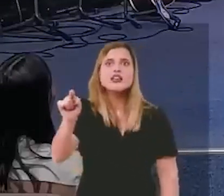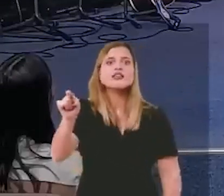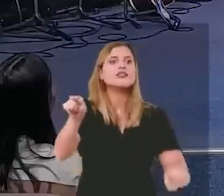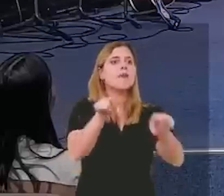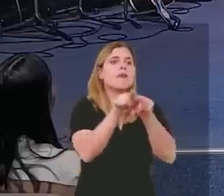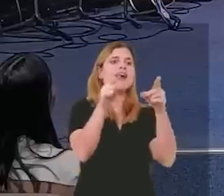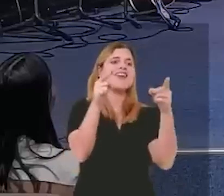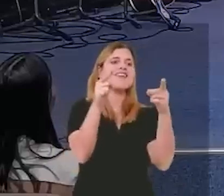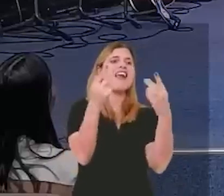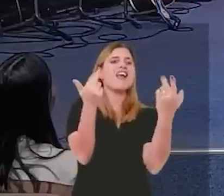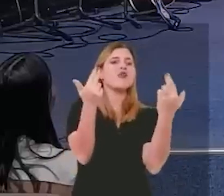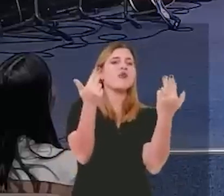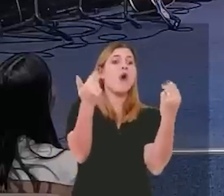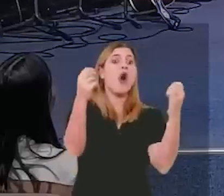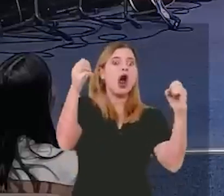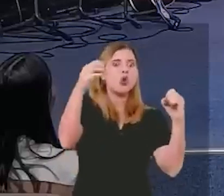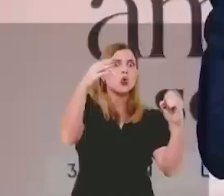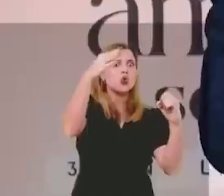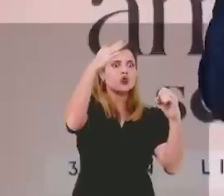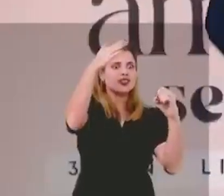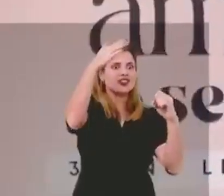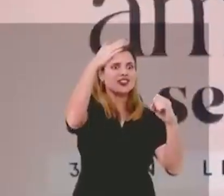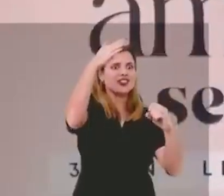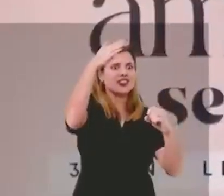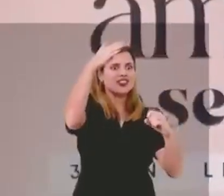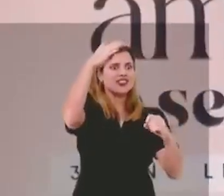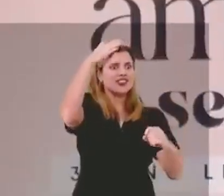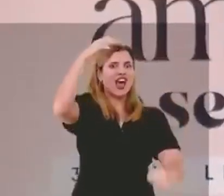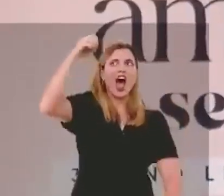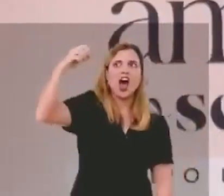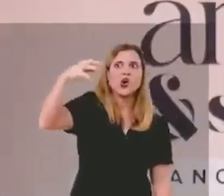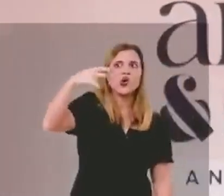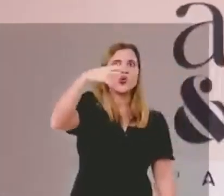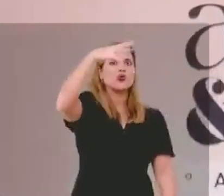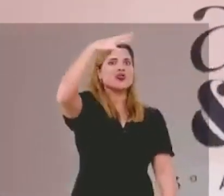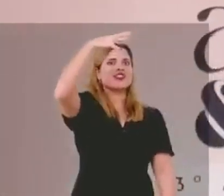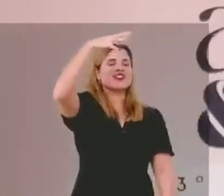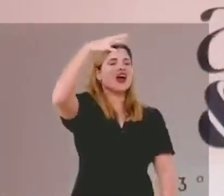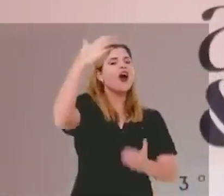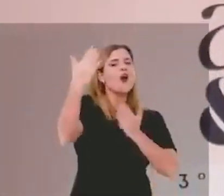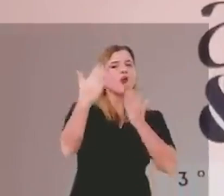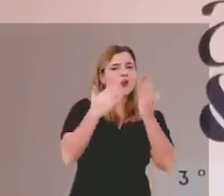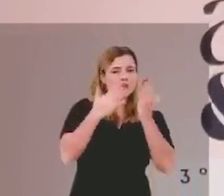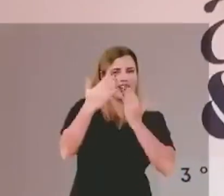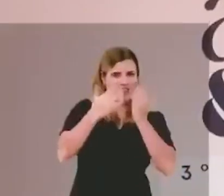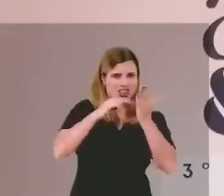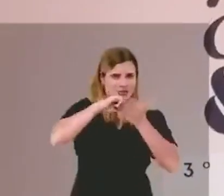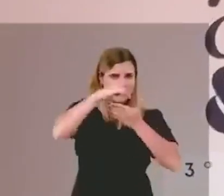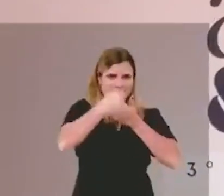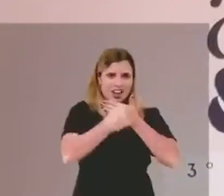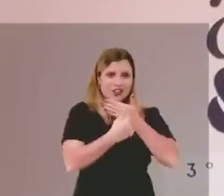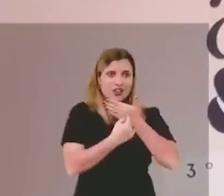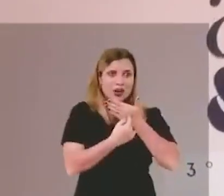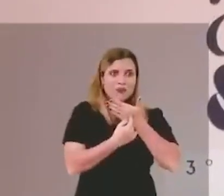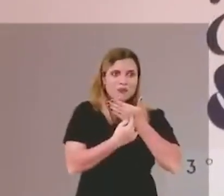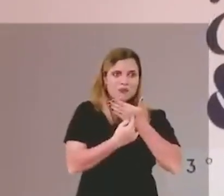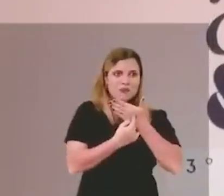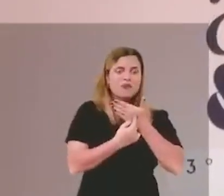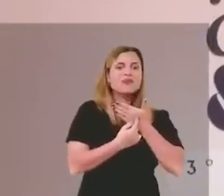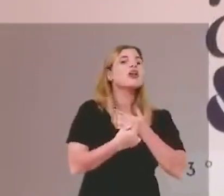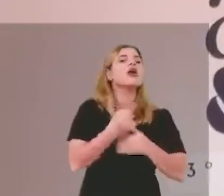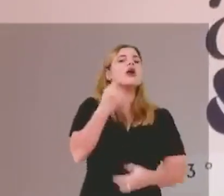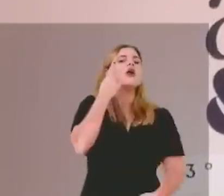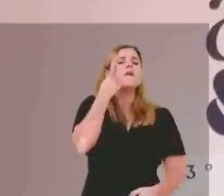notem, Jesus nunca disse assim para a igreja: vós sois o pão da vida, quem se alimentar de vós nunca mais terá fome. Ele nunca disse